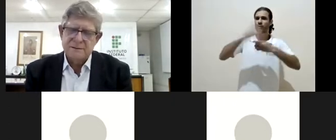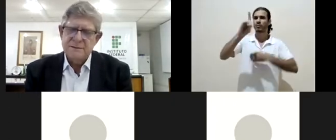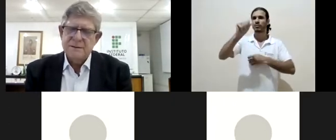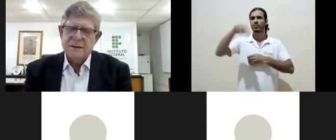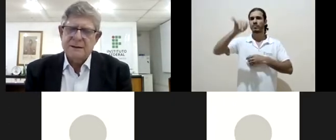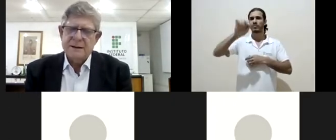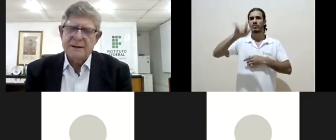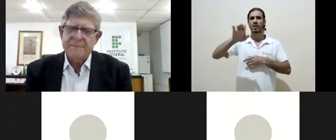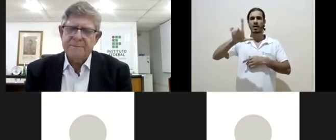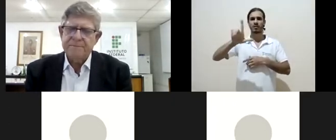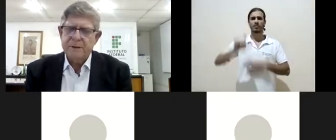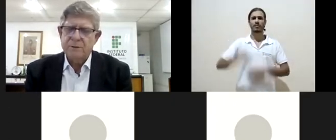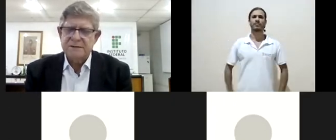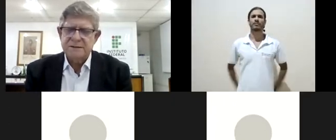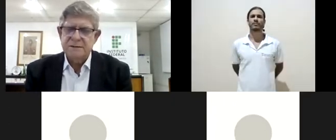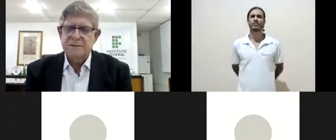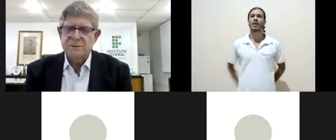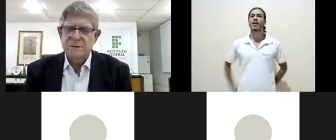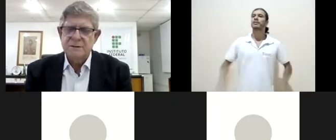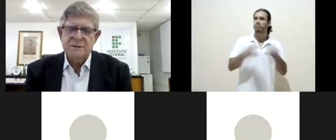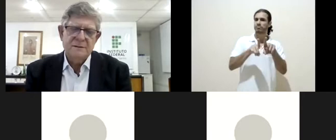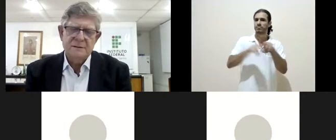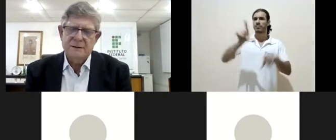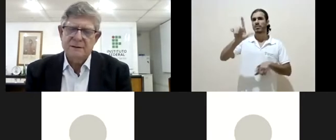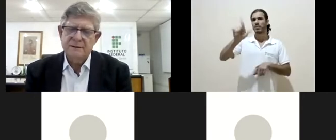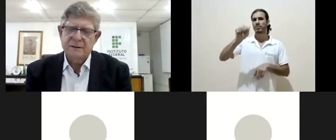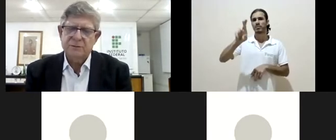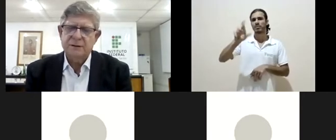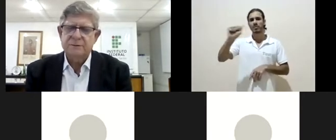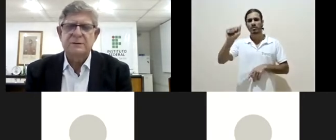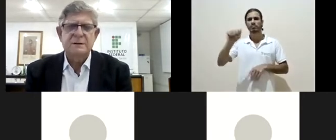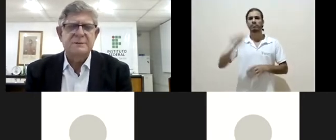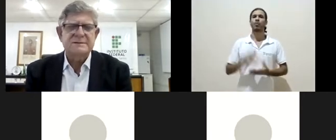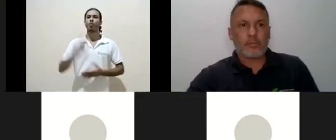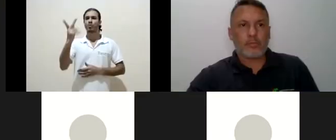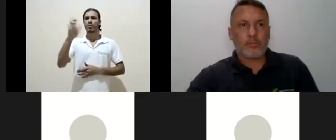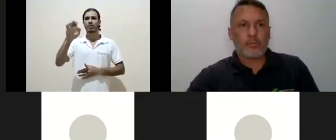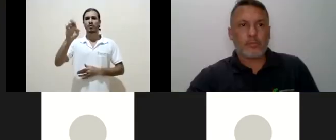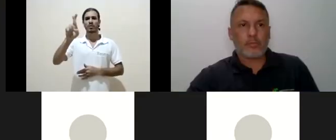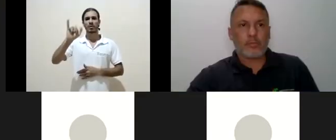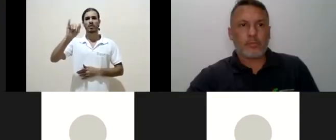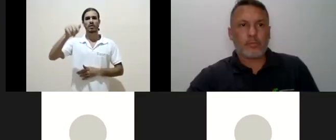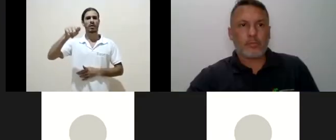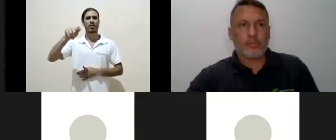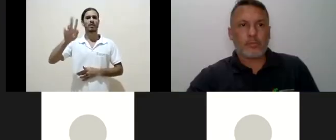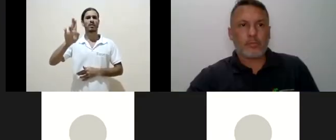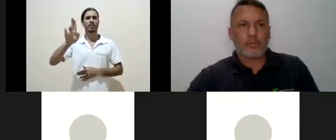aqui, a Lara, o Carlos Henrique, né? O Rick, e a toda a equipe da CS.